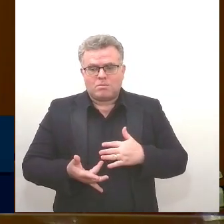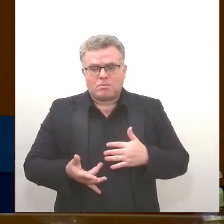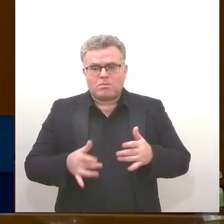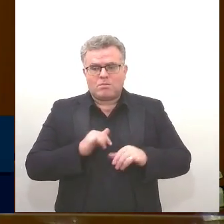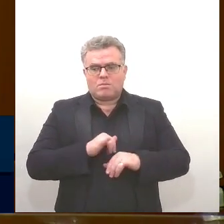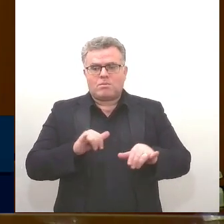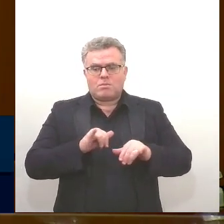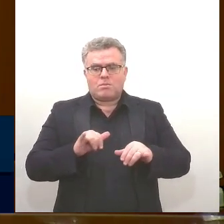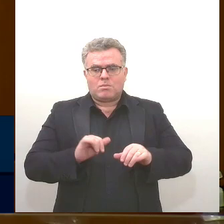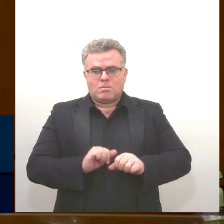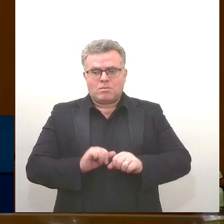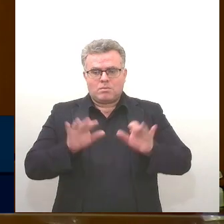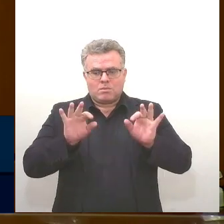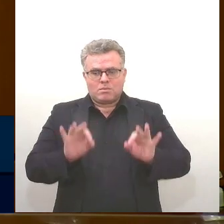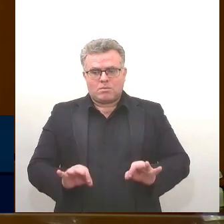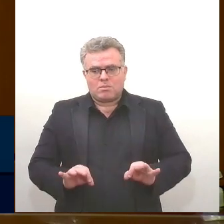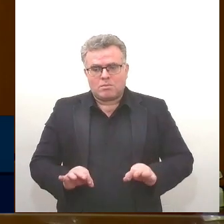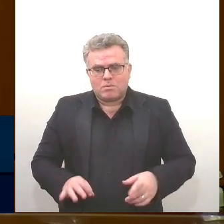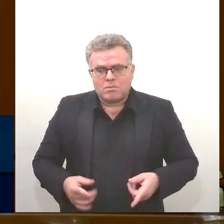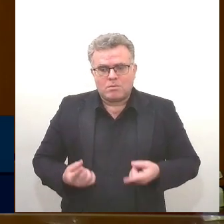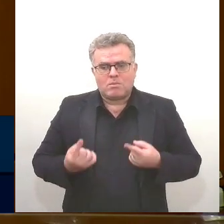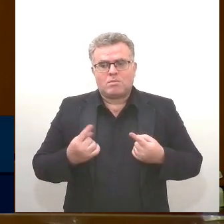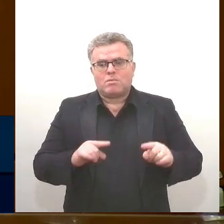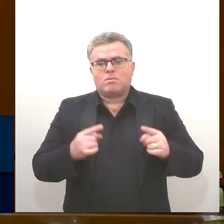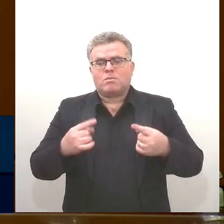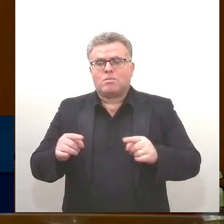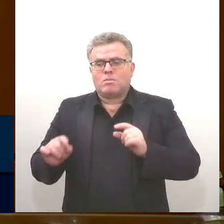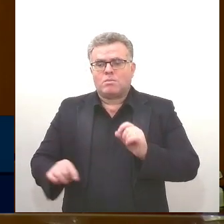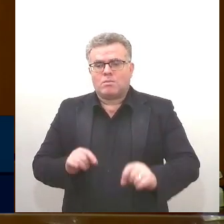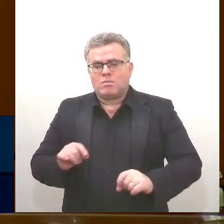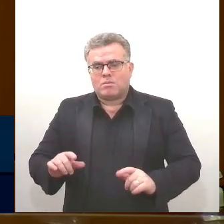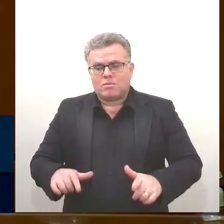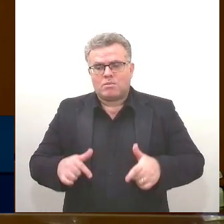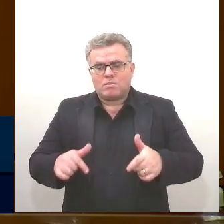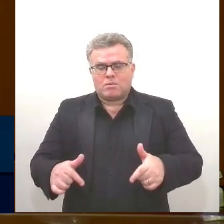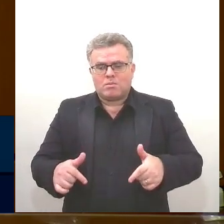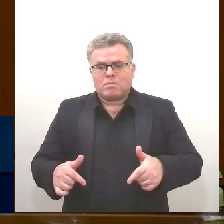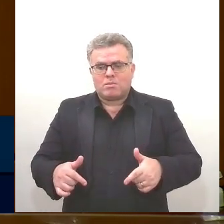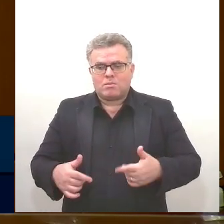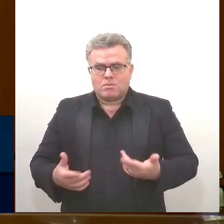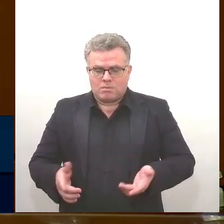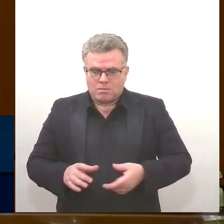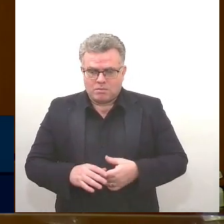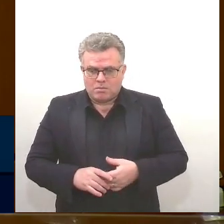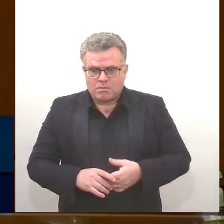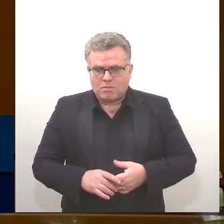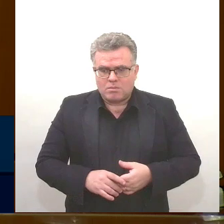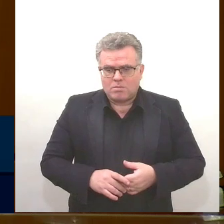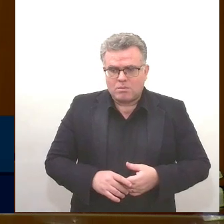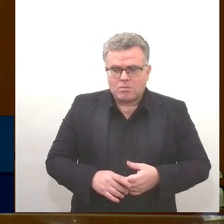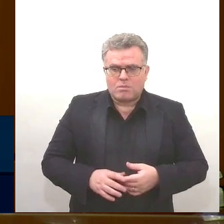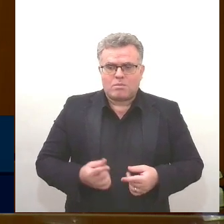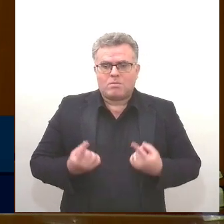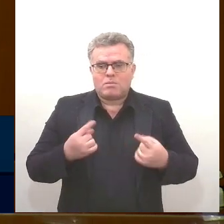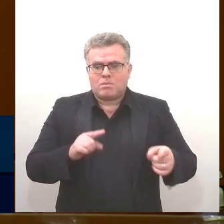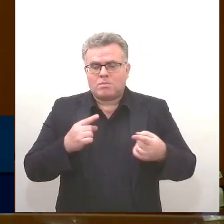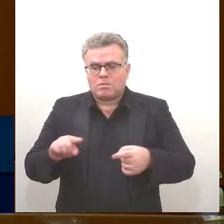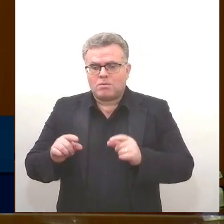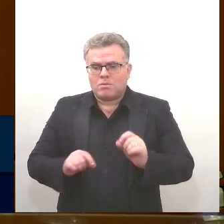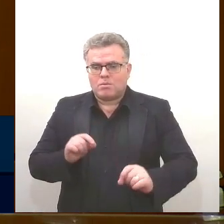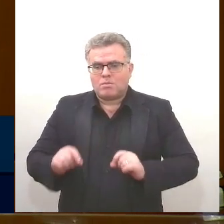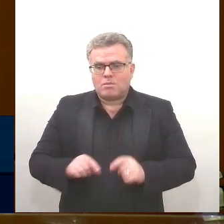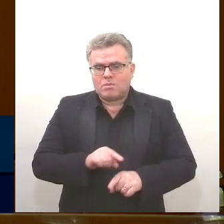insultar a justiça desafiar a justiça e tentar amedrontar as pessoas que